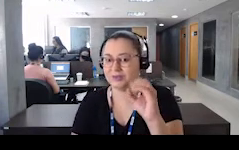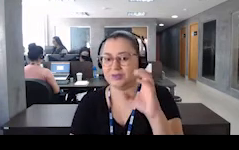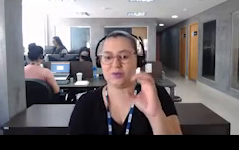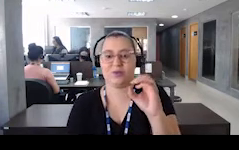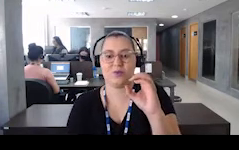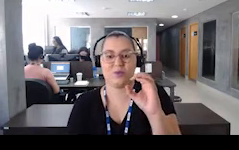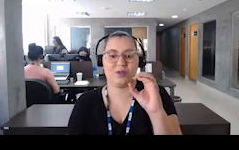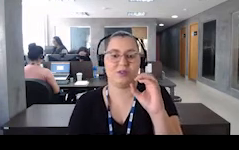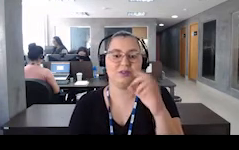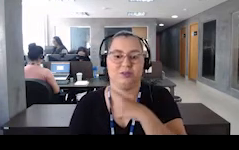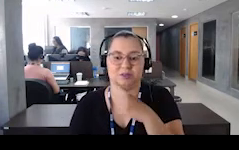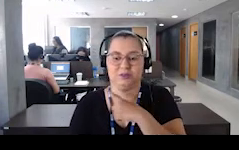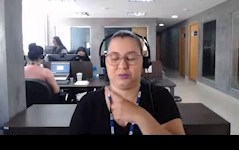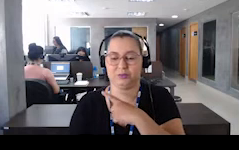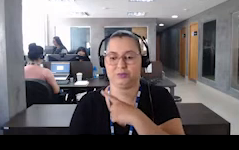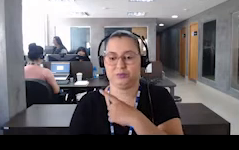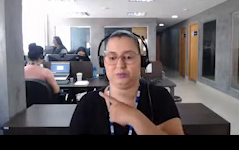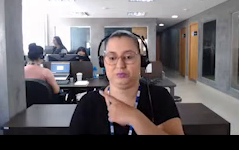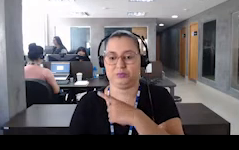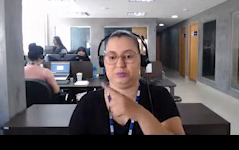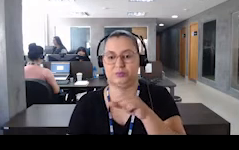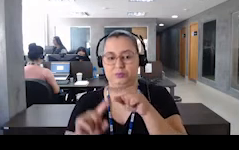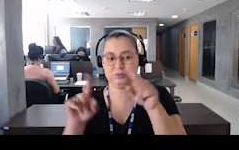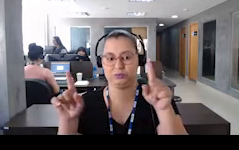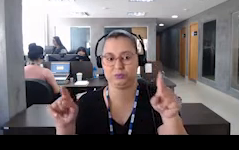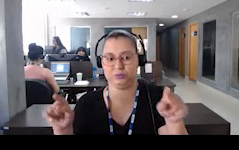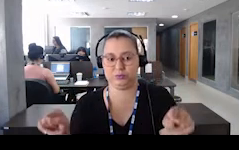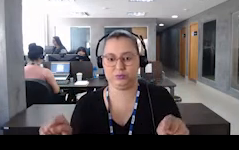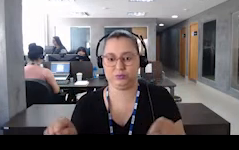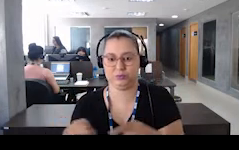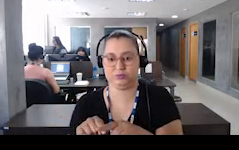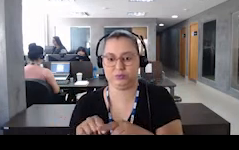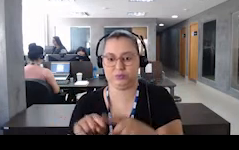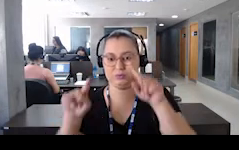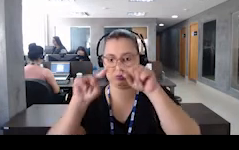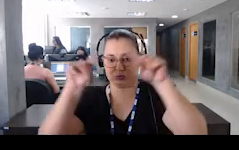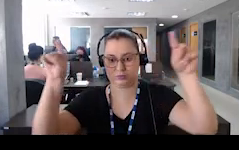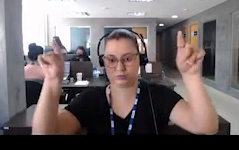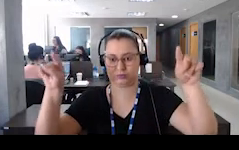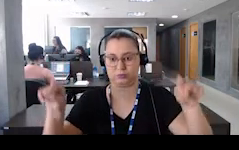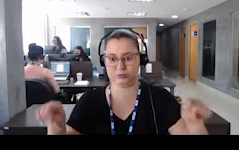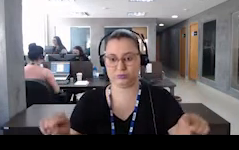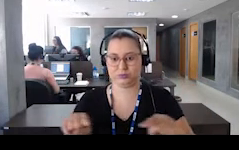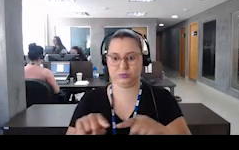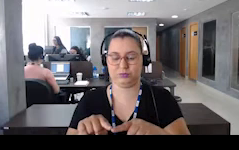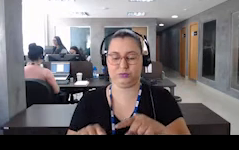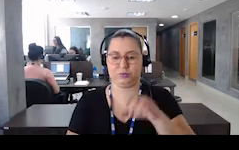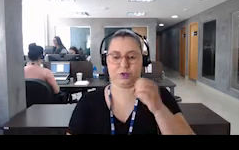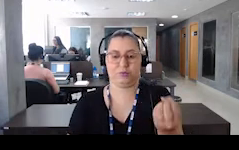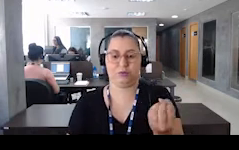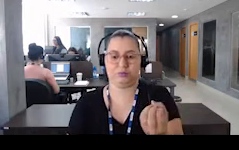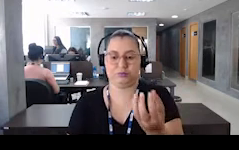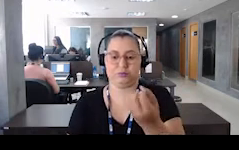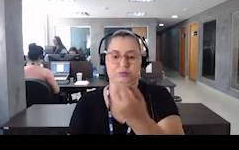né, o circuito elétrico que está desenhado, né, aqui mais para frente. Ó. Aqui está desenhado o circuito elétrico. Né?